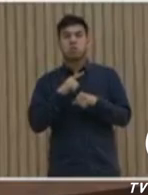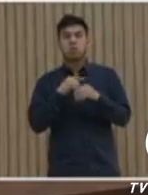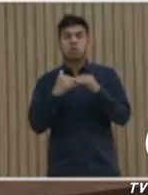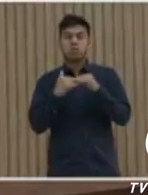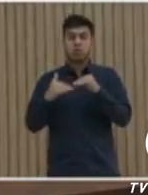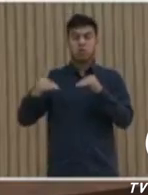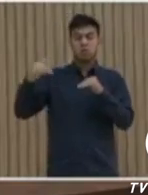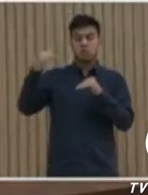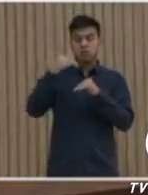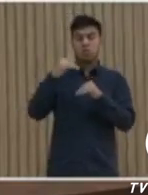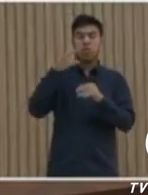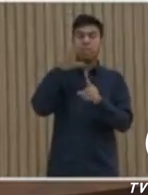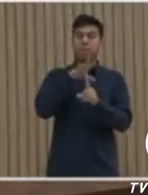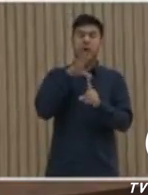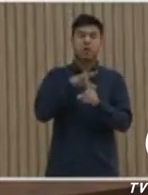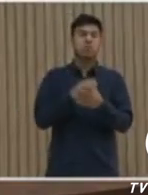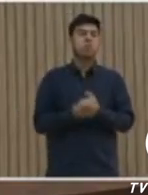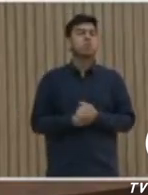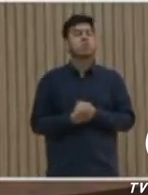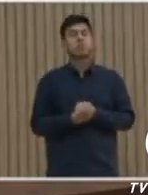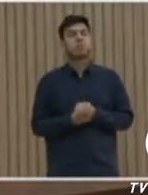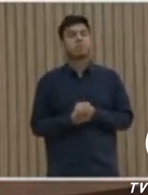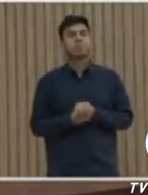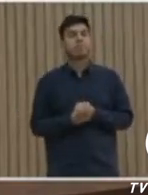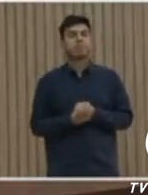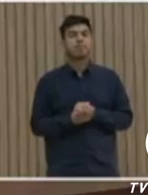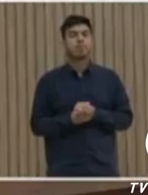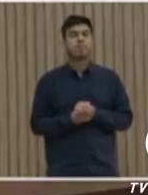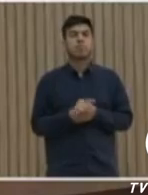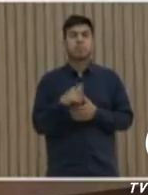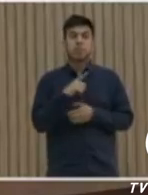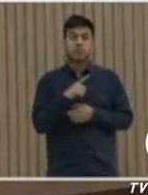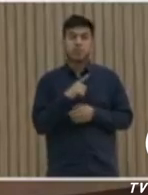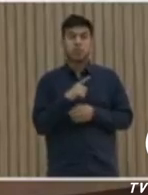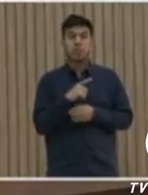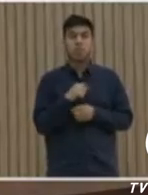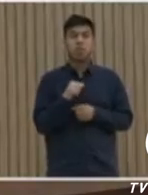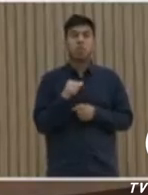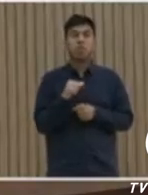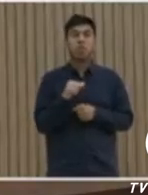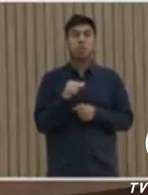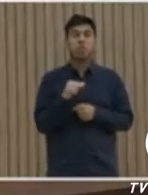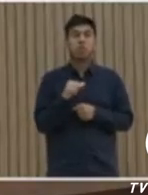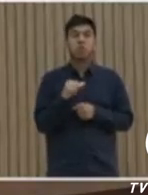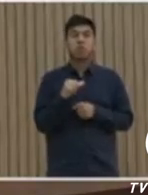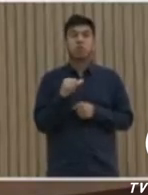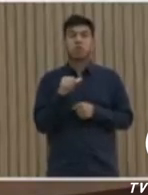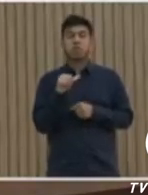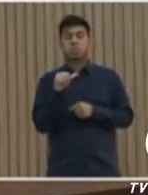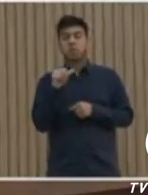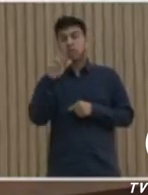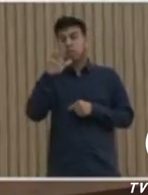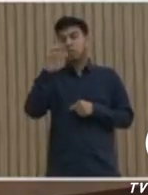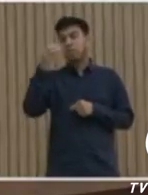eh de impacto e se ocorrer algum alguma